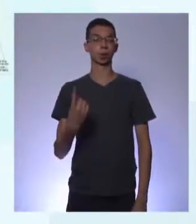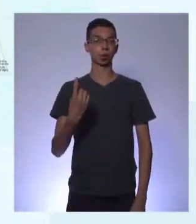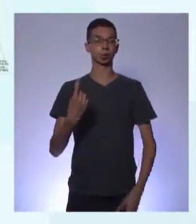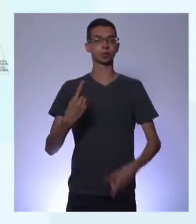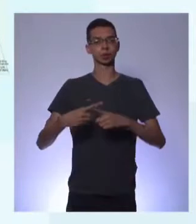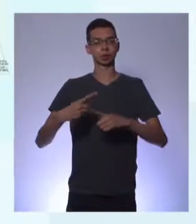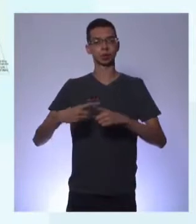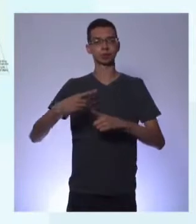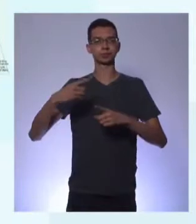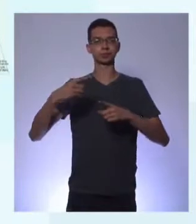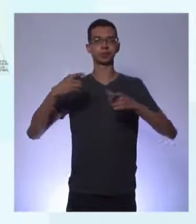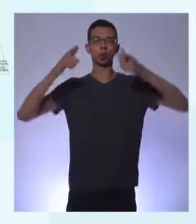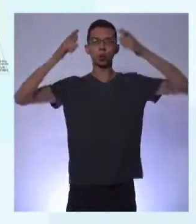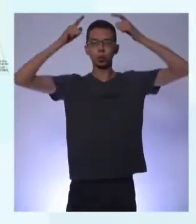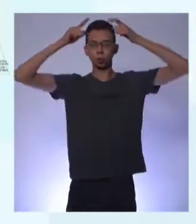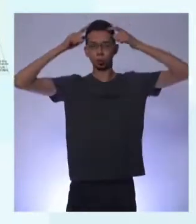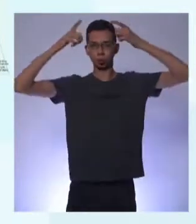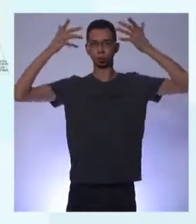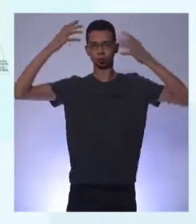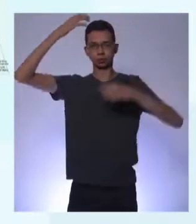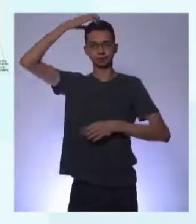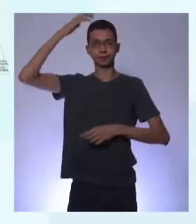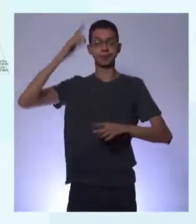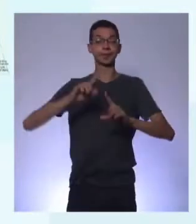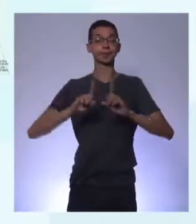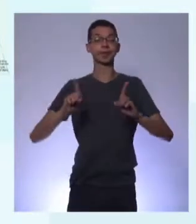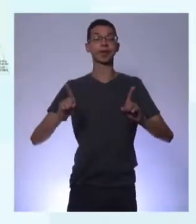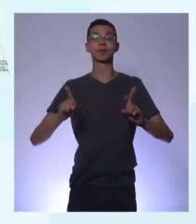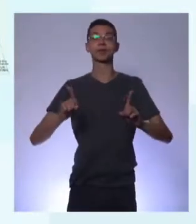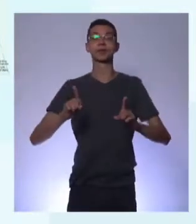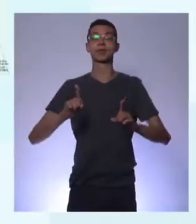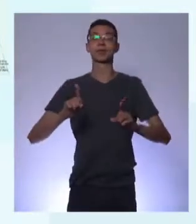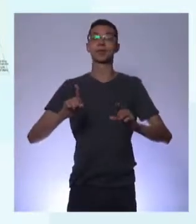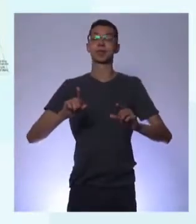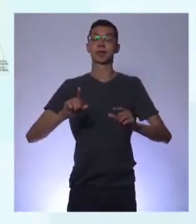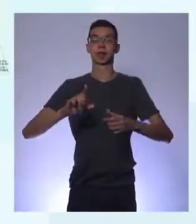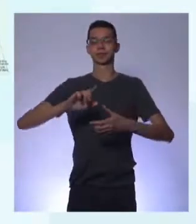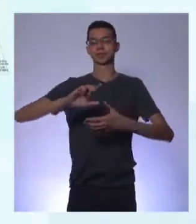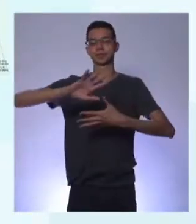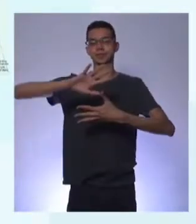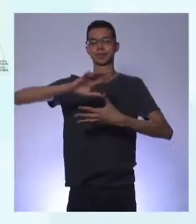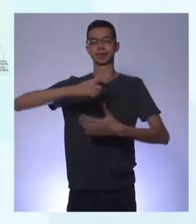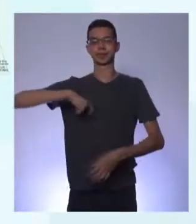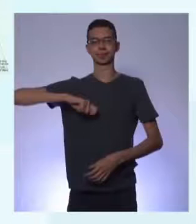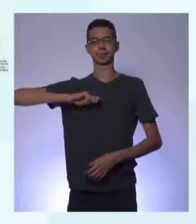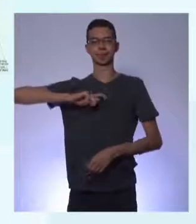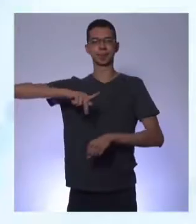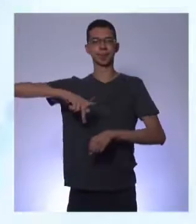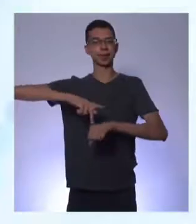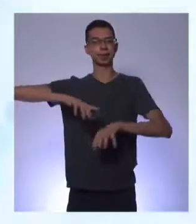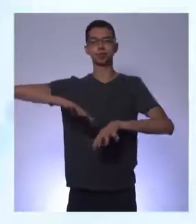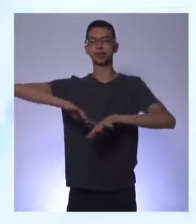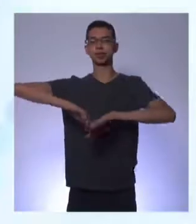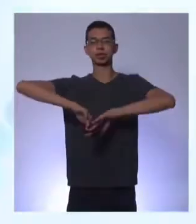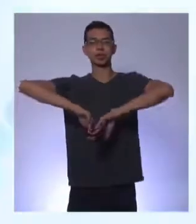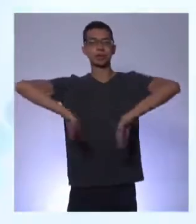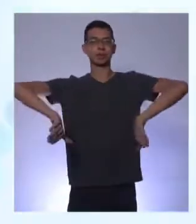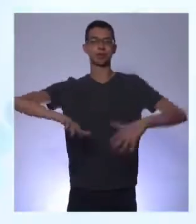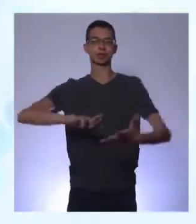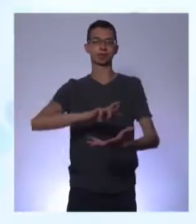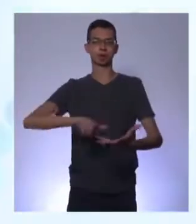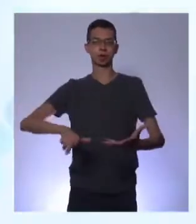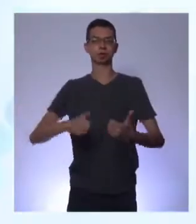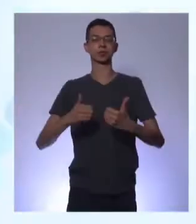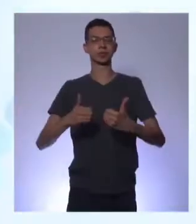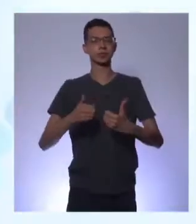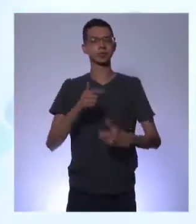coroa, mas a América Espanhola vai se dividir em diversos países, ok? Bem